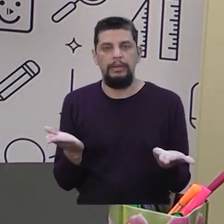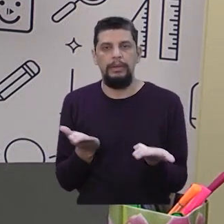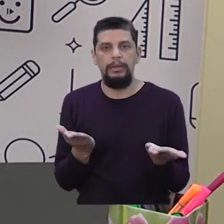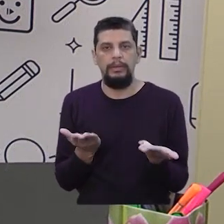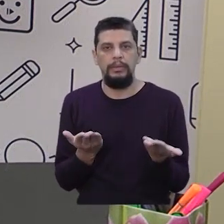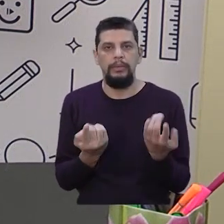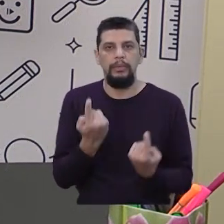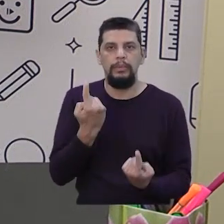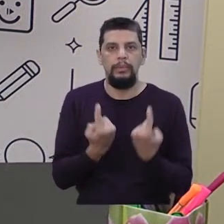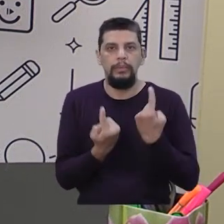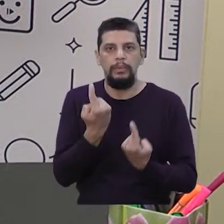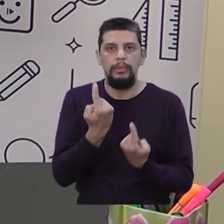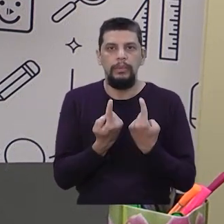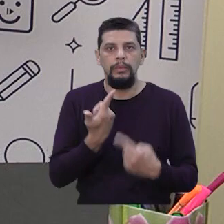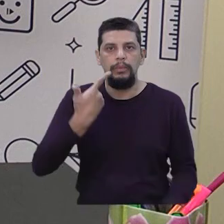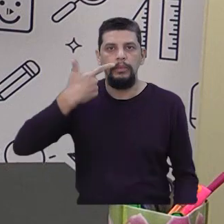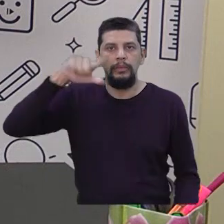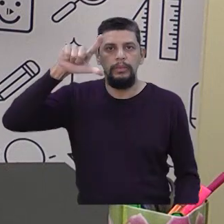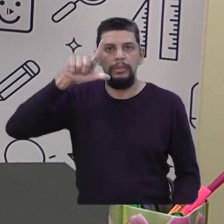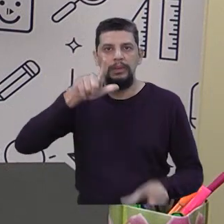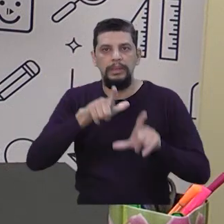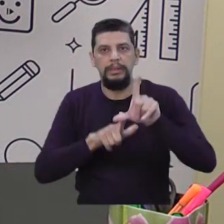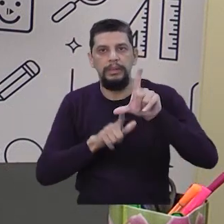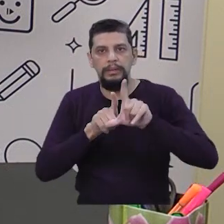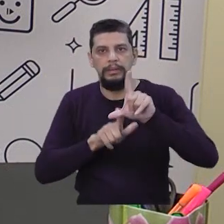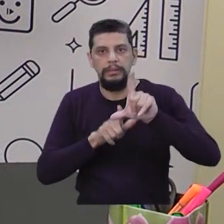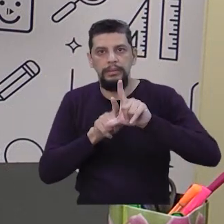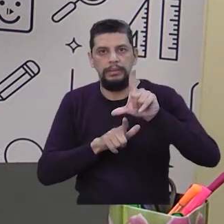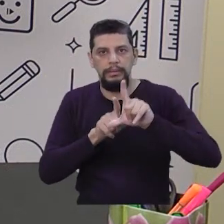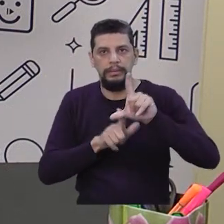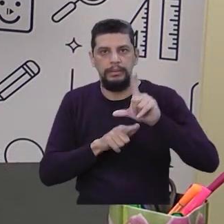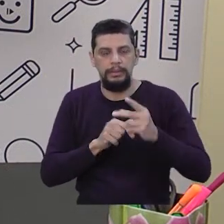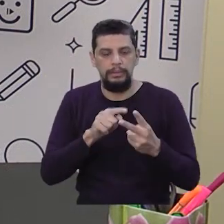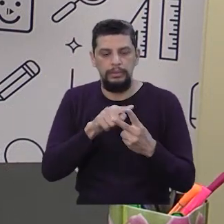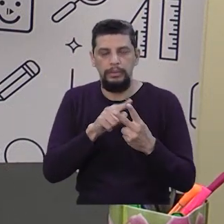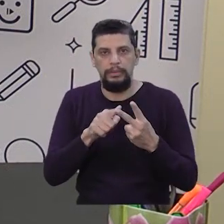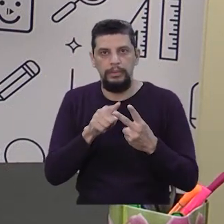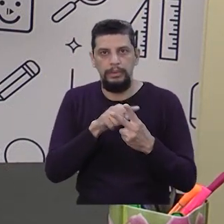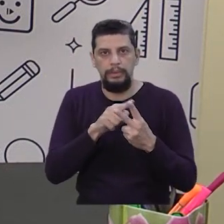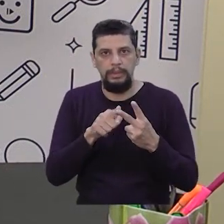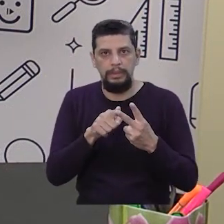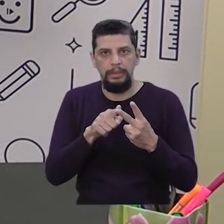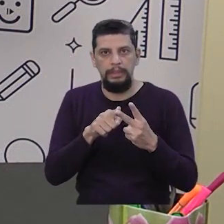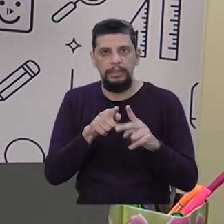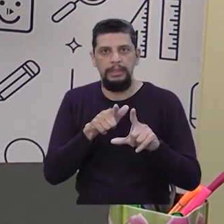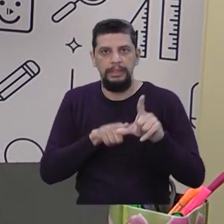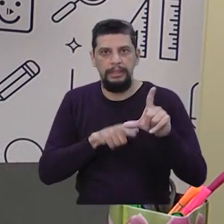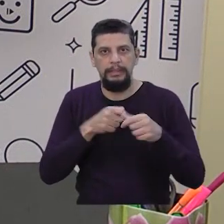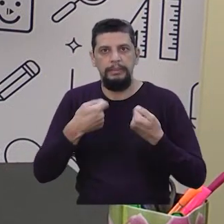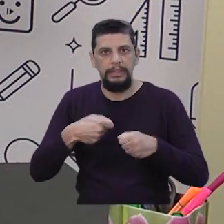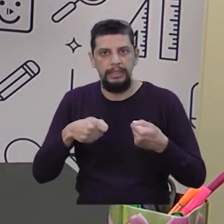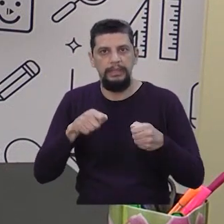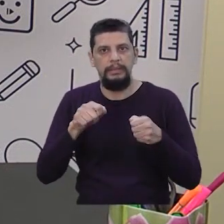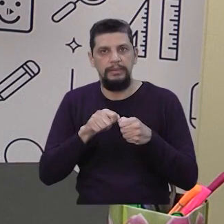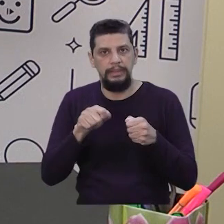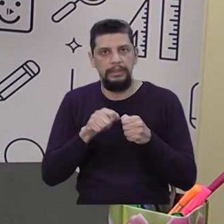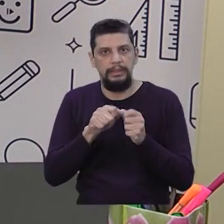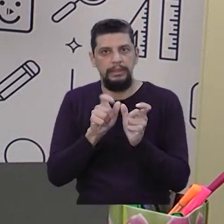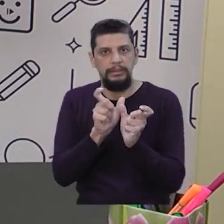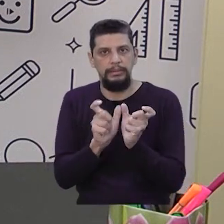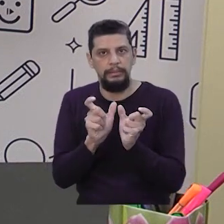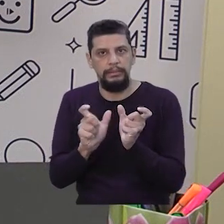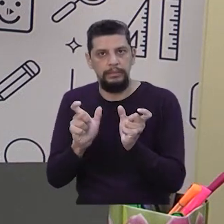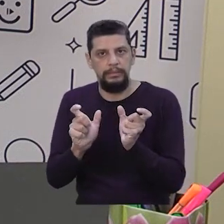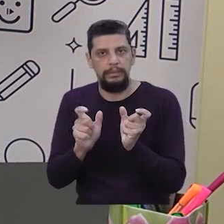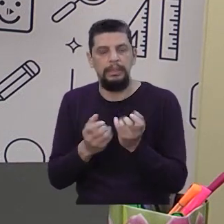vô. Como é que faz o vô? Duas letrinhas também nós precisamos para fazer o vô.